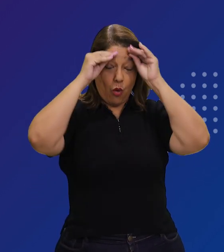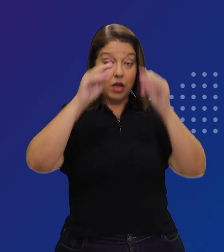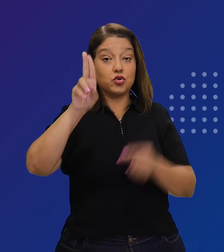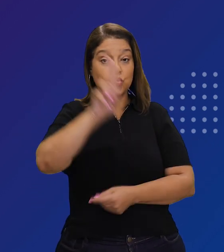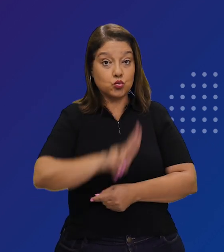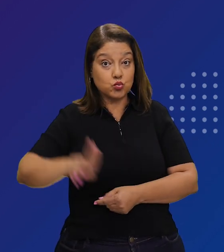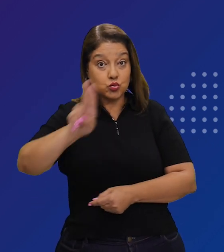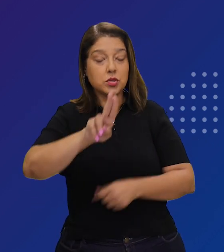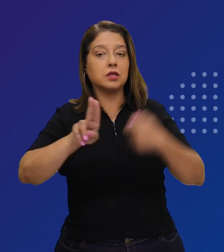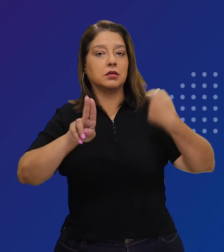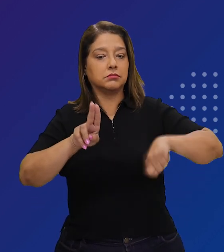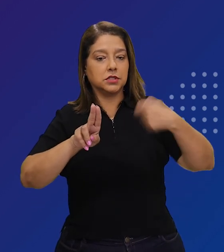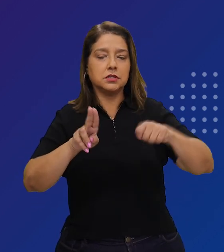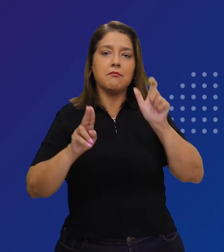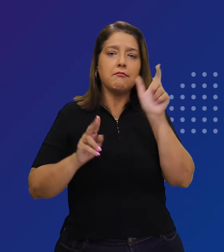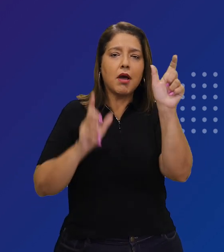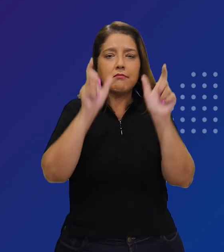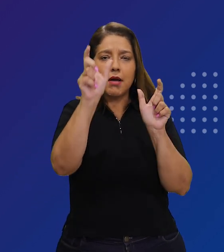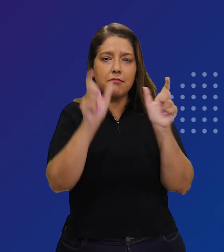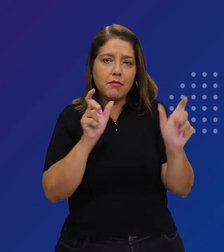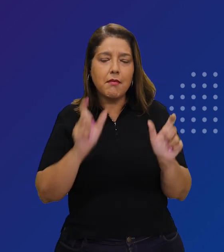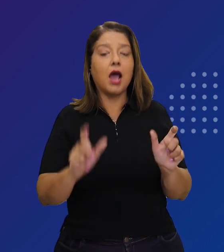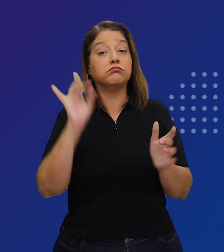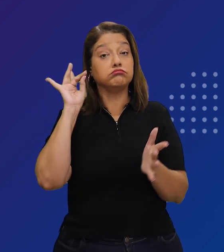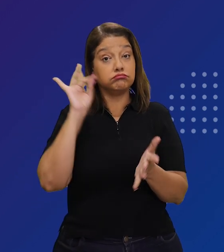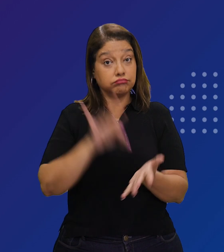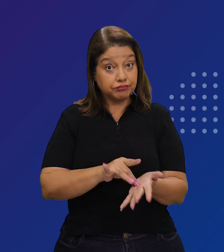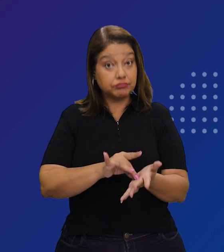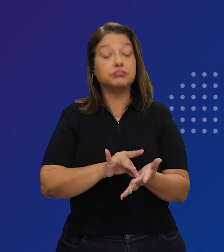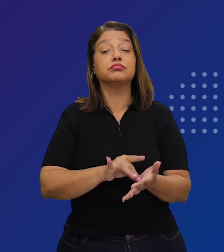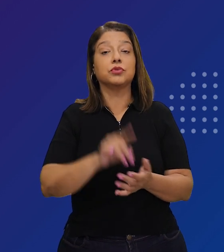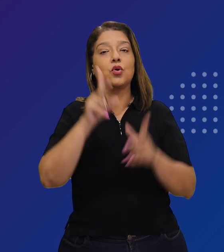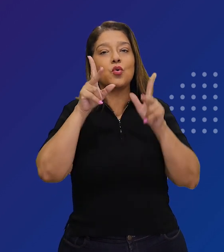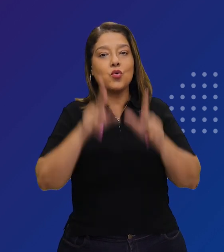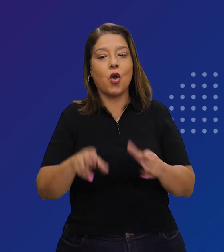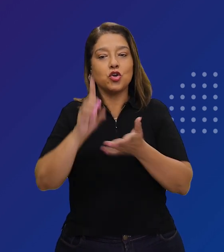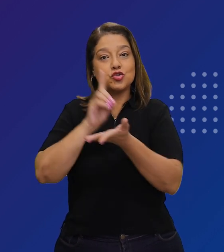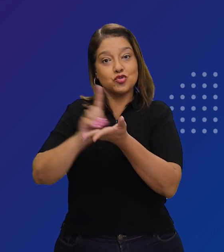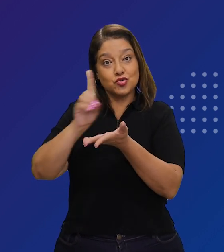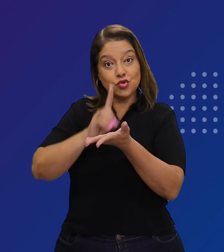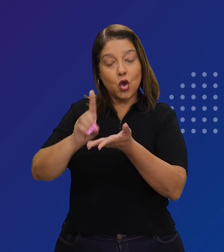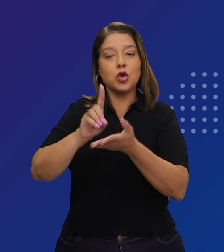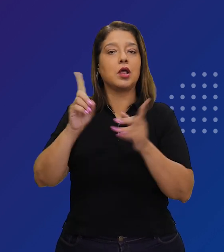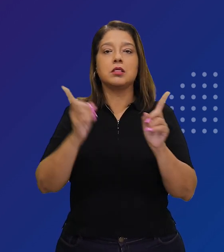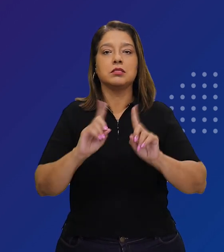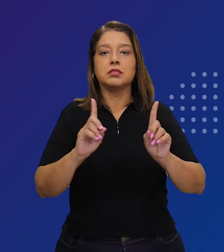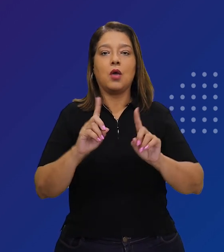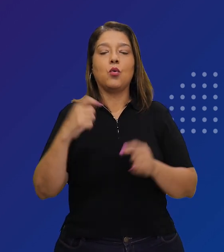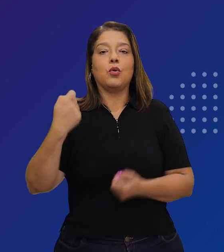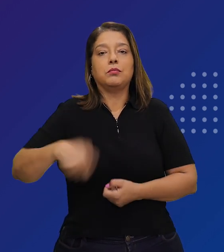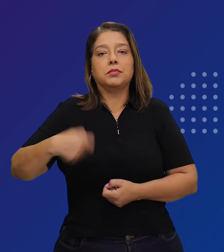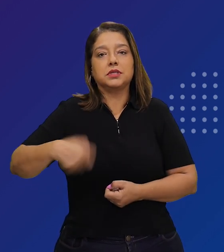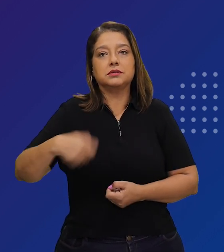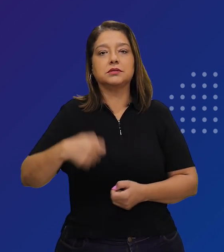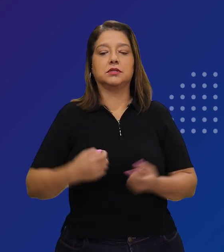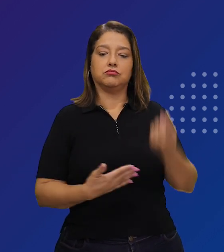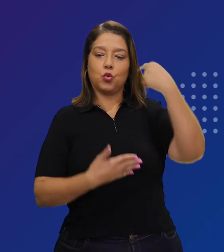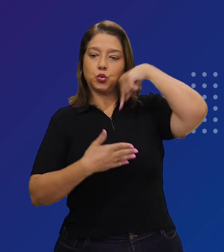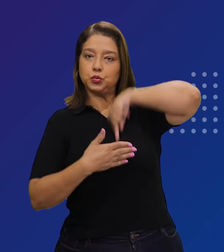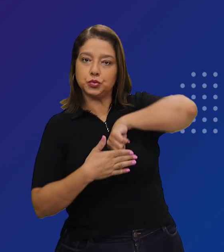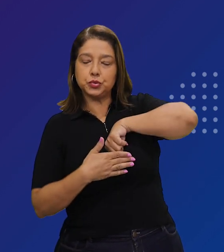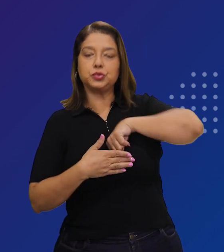seja, com palavras de sentido real, como no dicionário, sem sarcasmos,